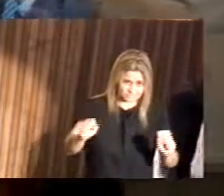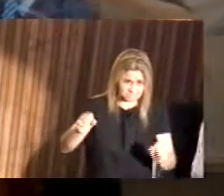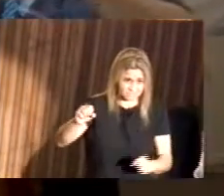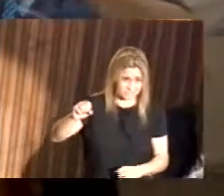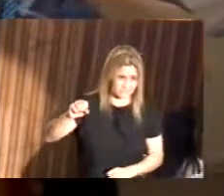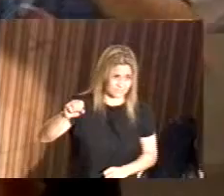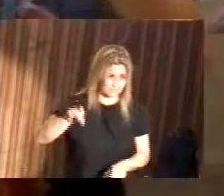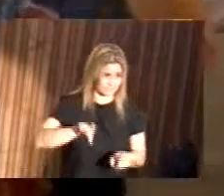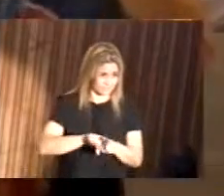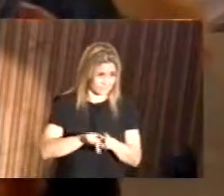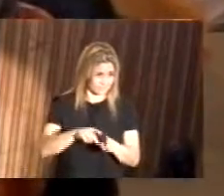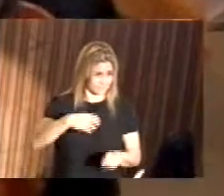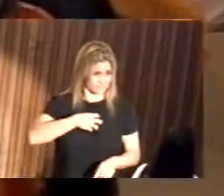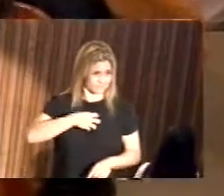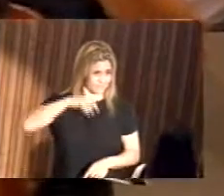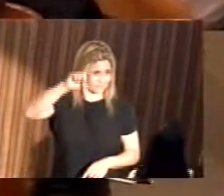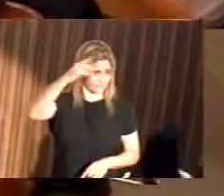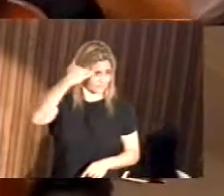do Espírito.